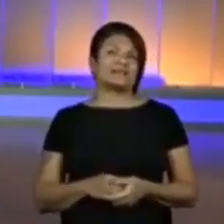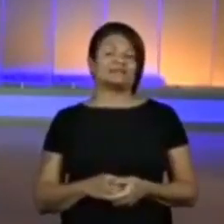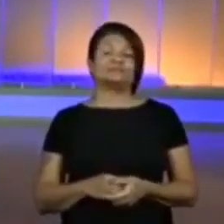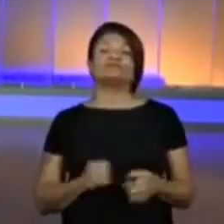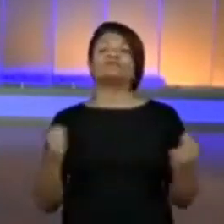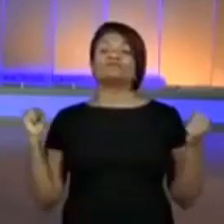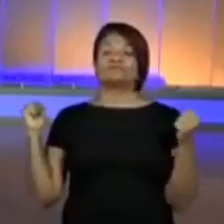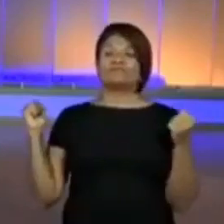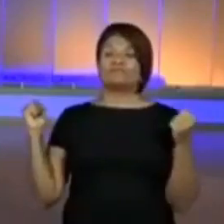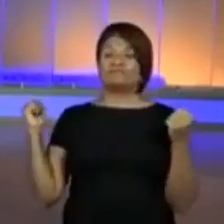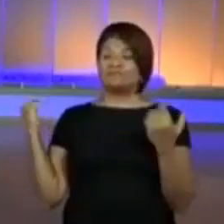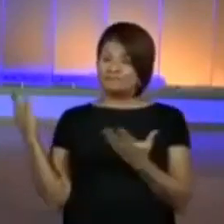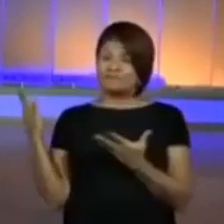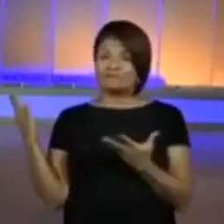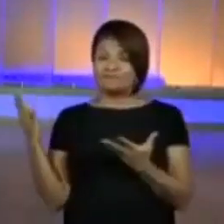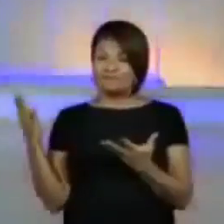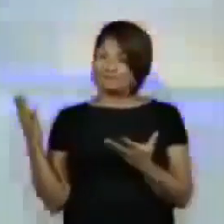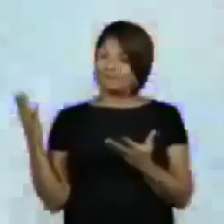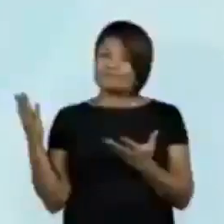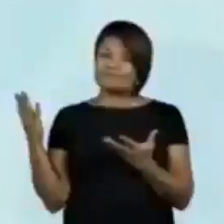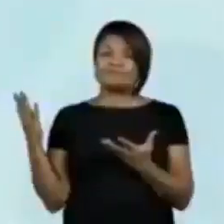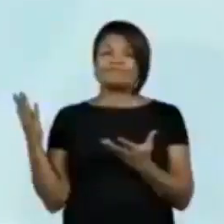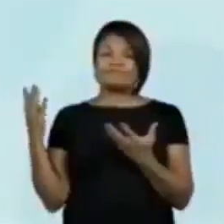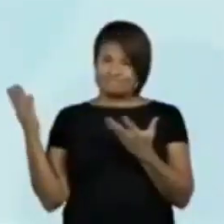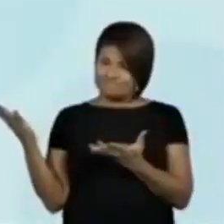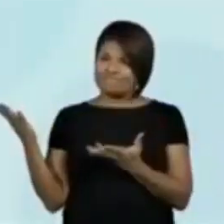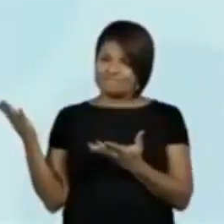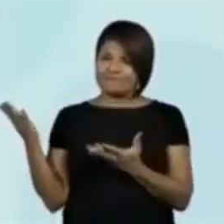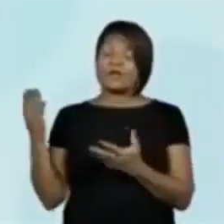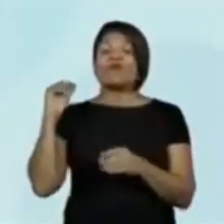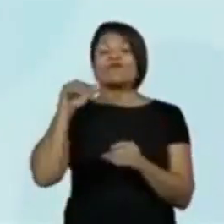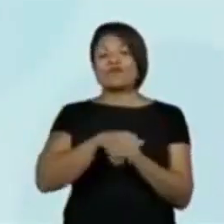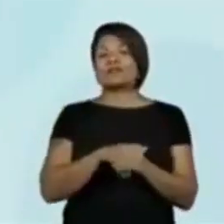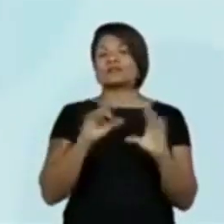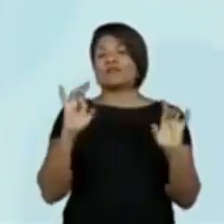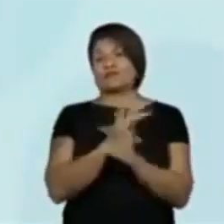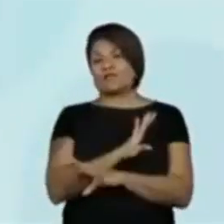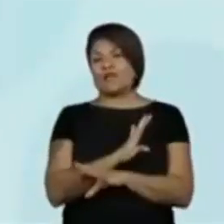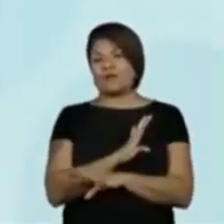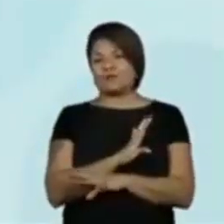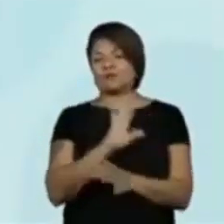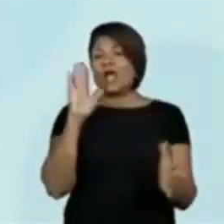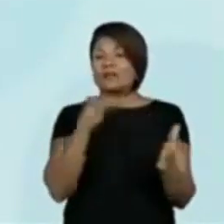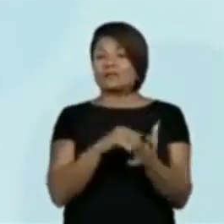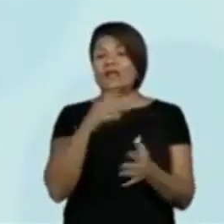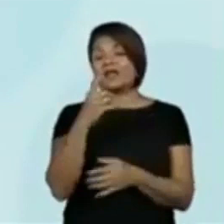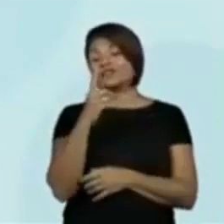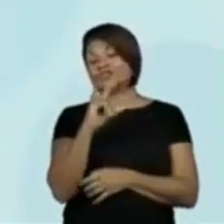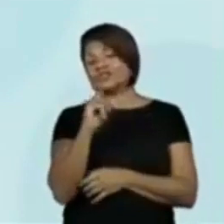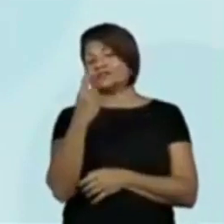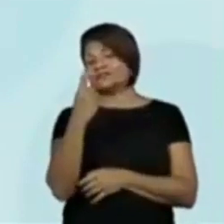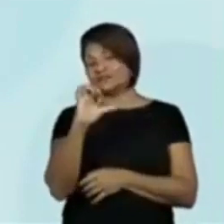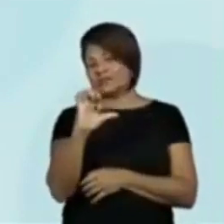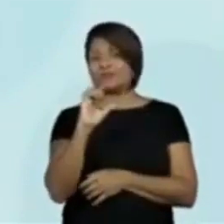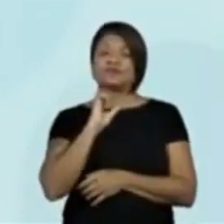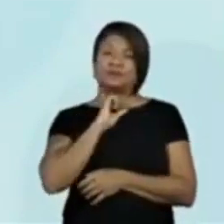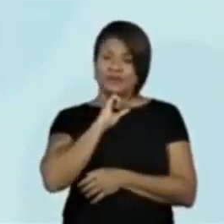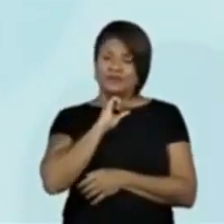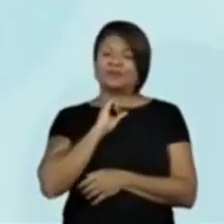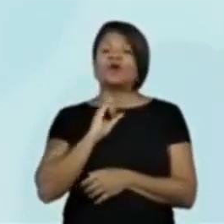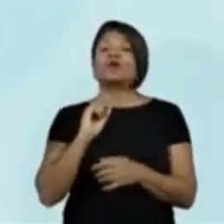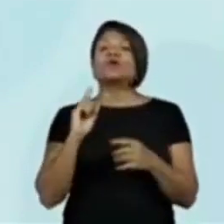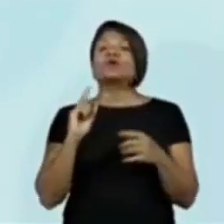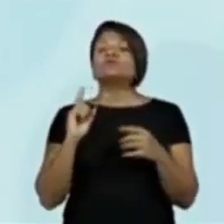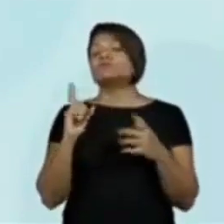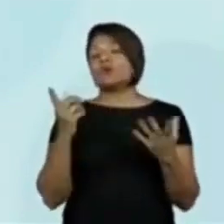Esta foi a votação final até aquela data, trazendo aí quantas crianças votaram em cada